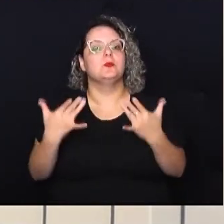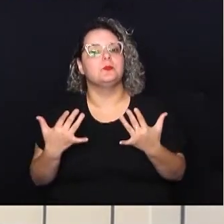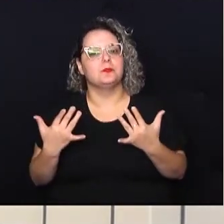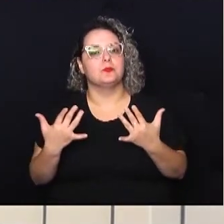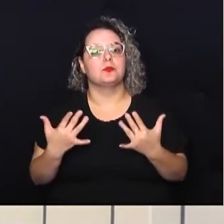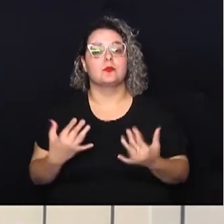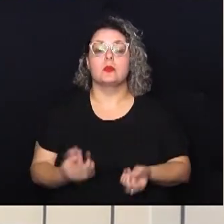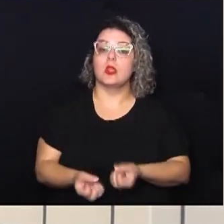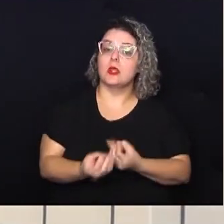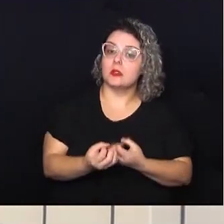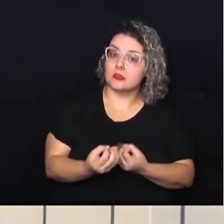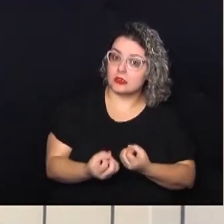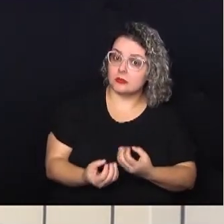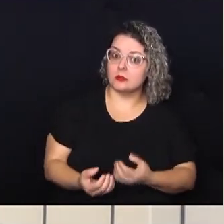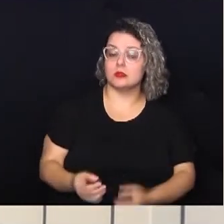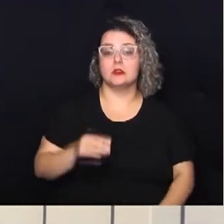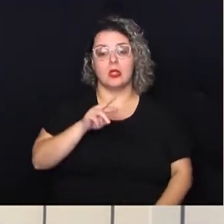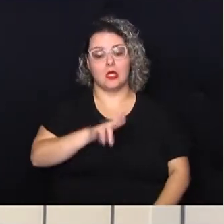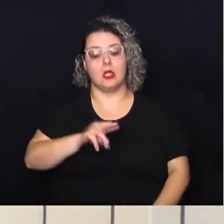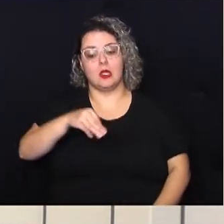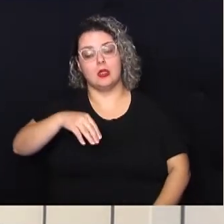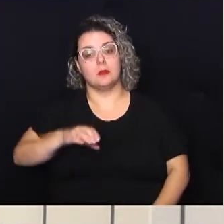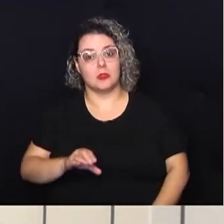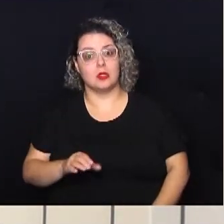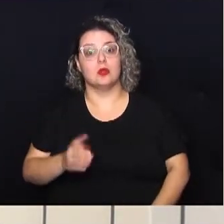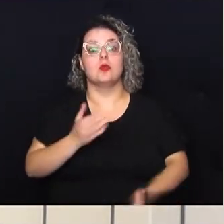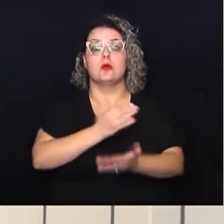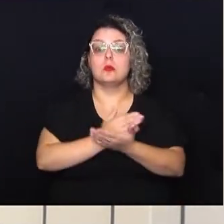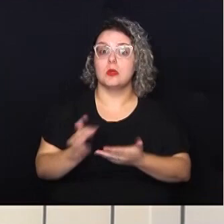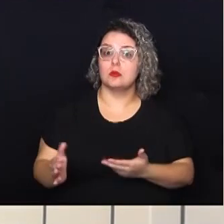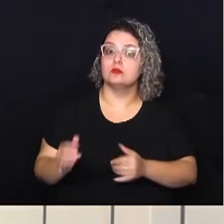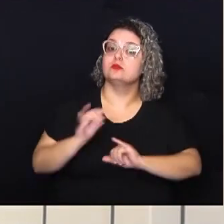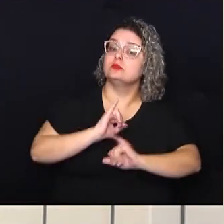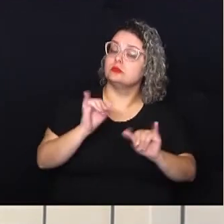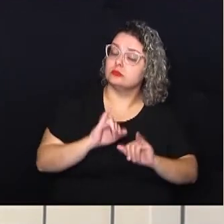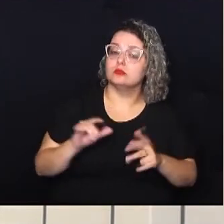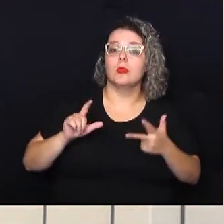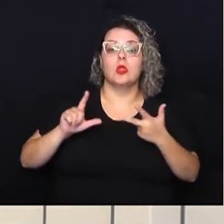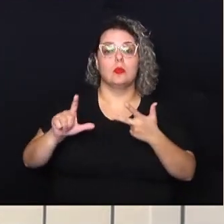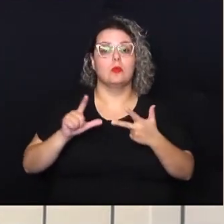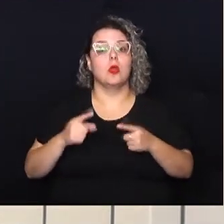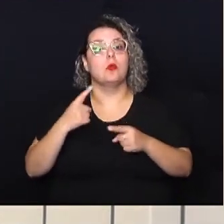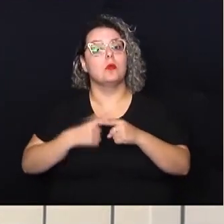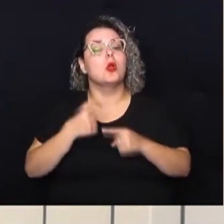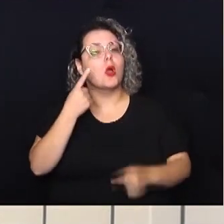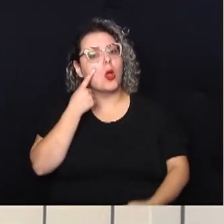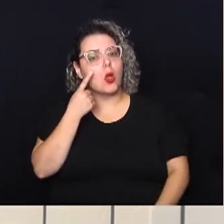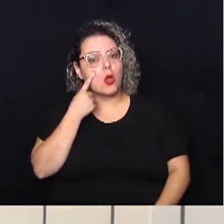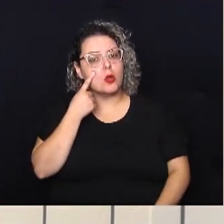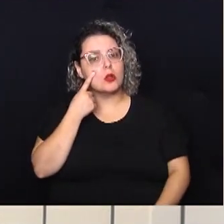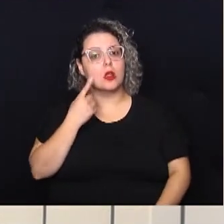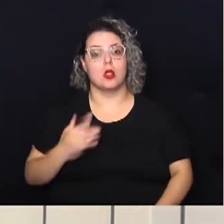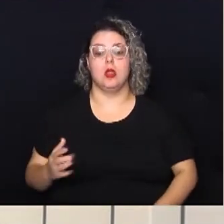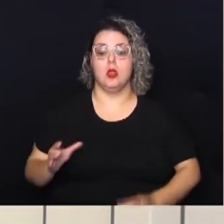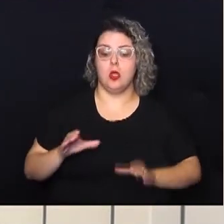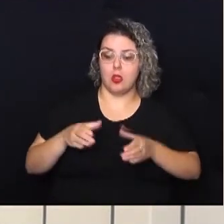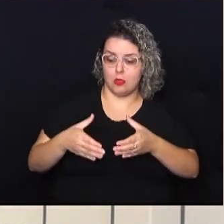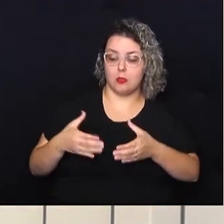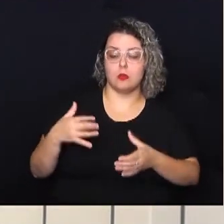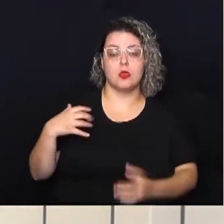Das notícias da Metrópole de Campinas, a gente passa agora para as notícias do Legislativo, porque olha só, a Comissão dos